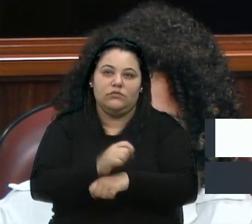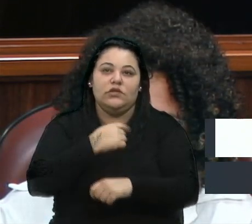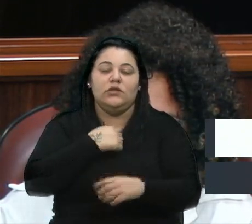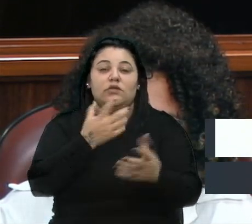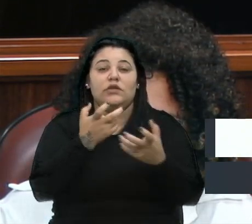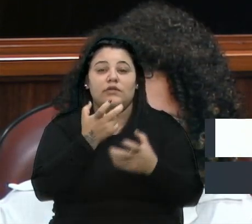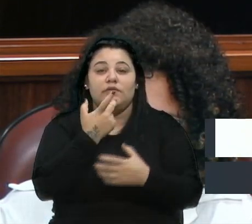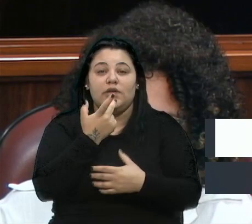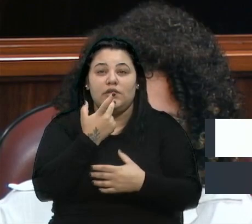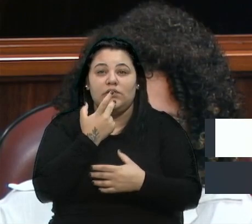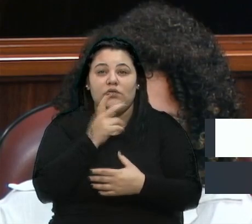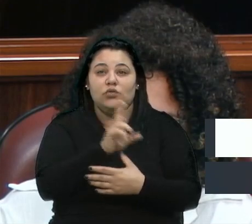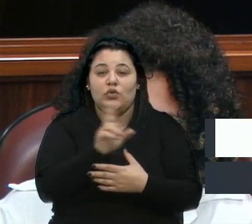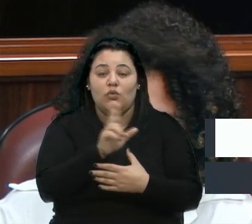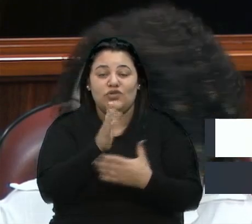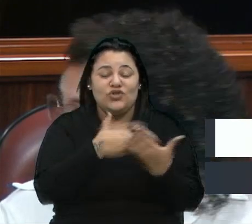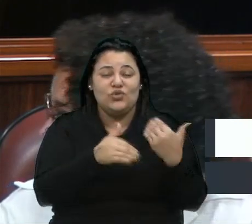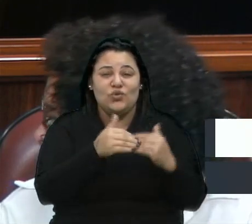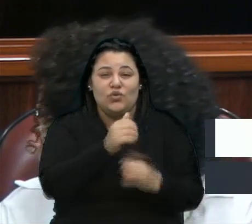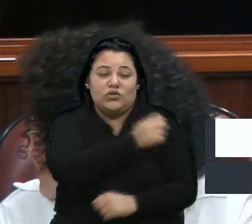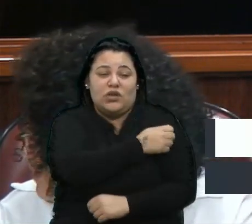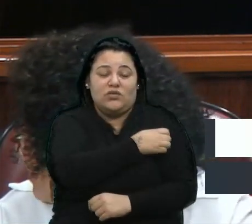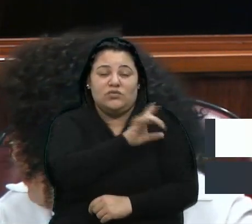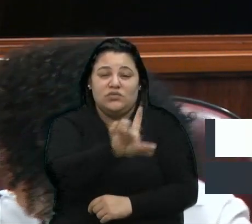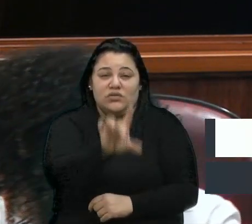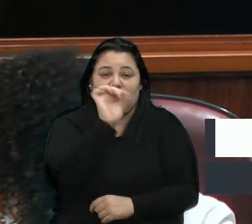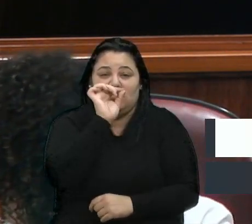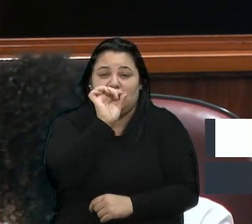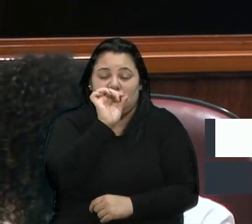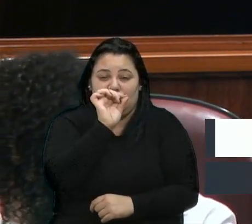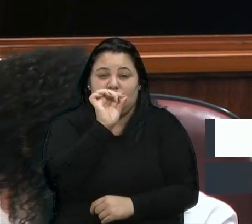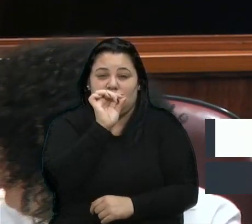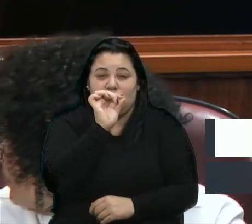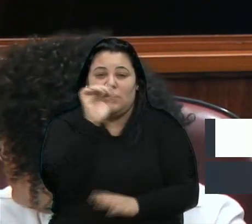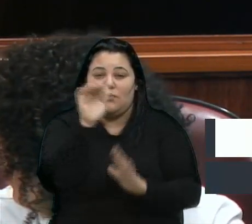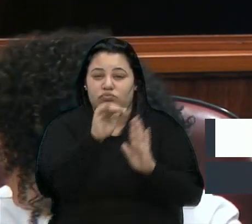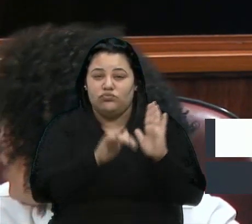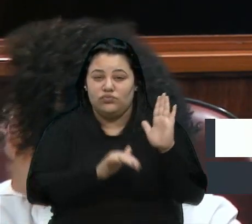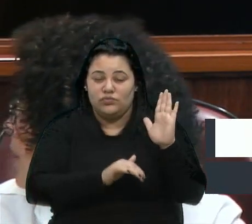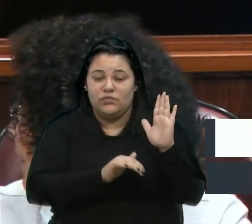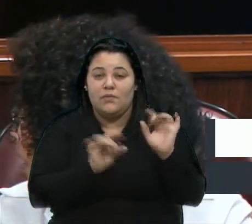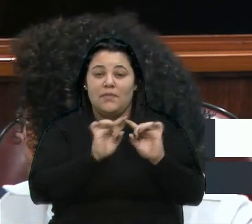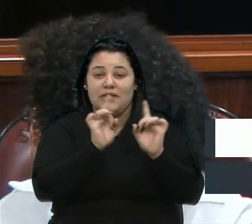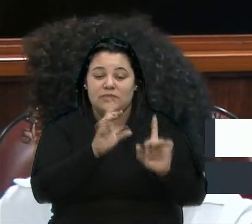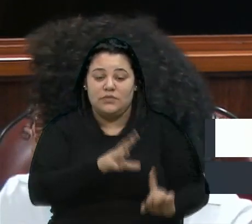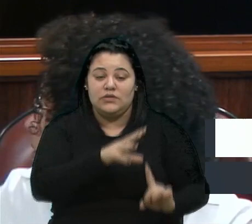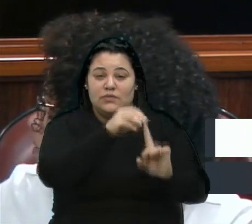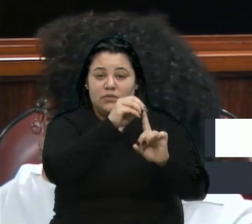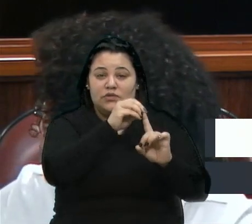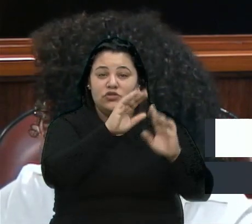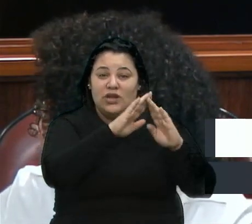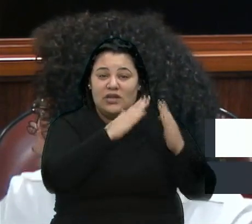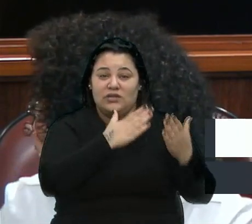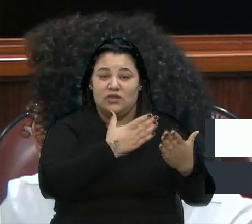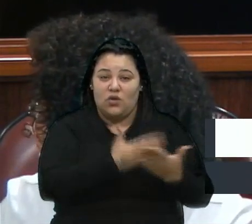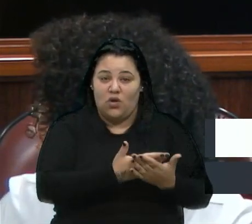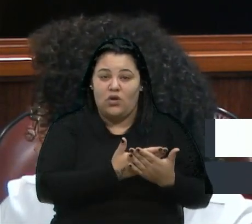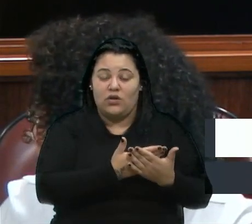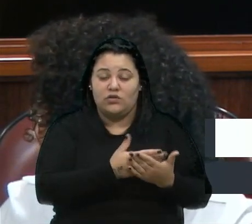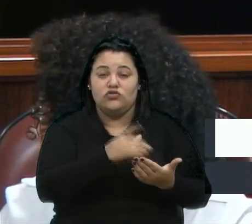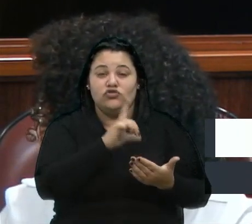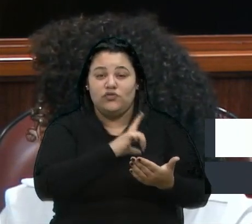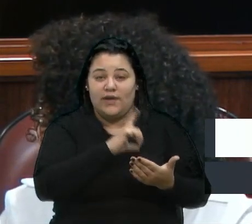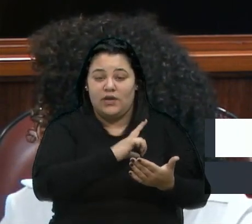o nome de todos os estudantes que foram selecionados das categorias, mas destacar as escolas que